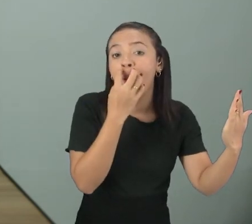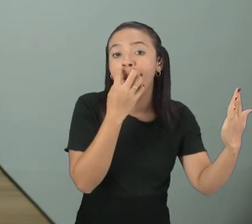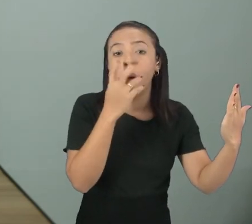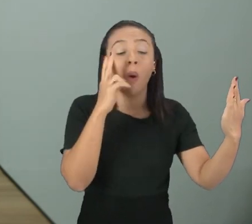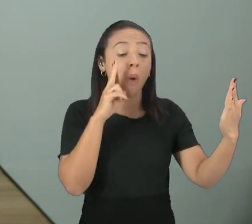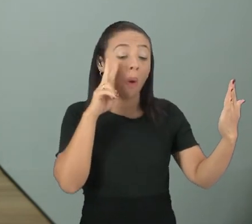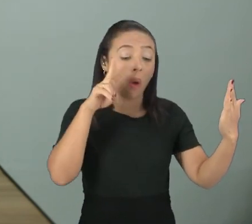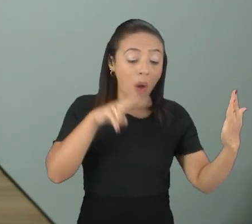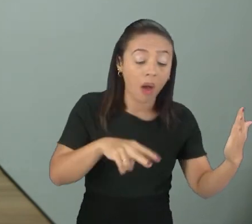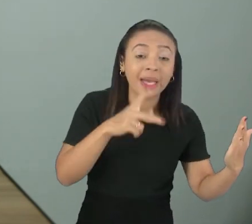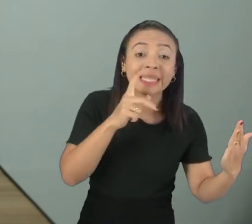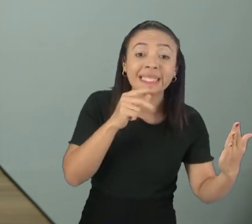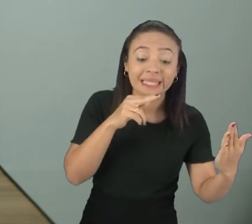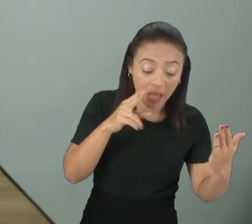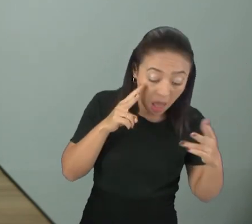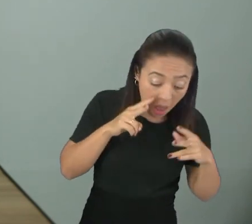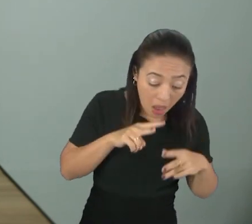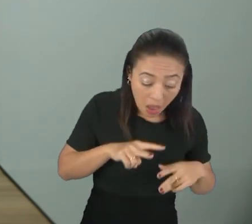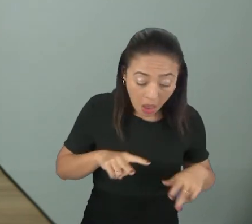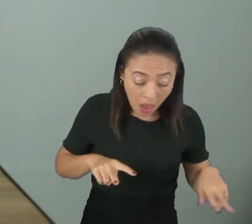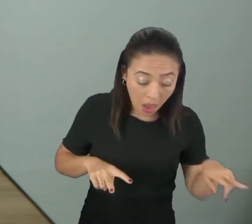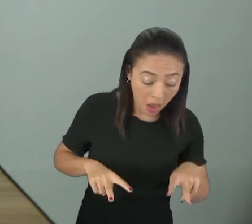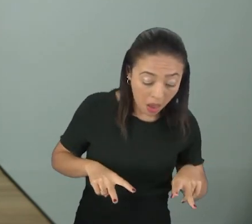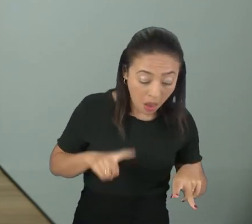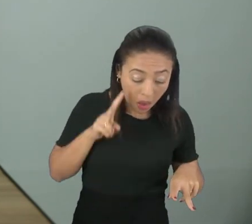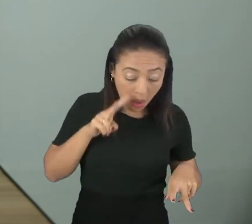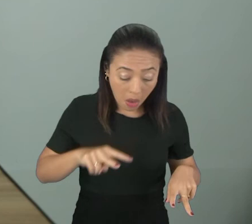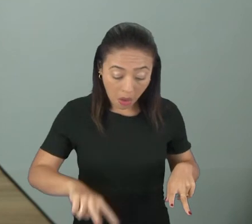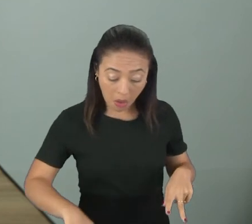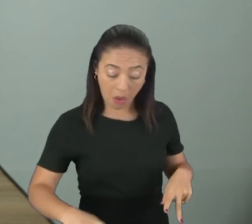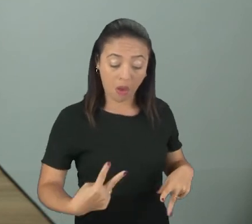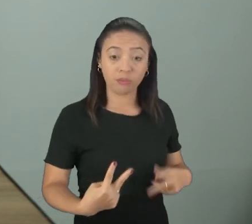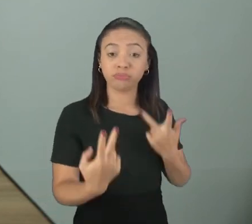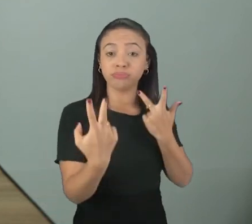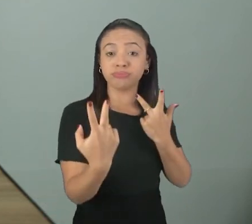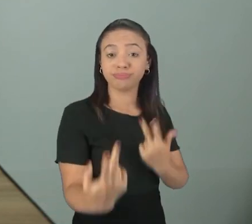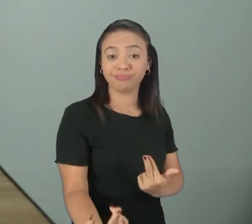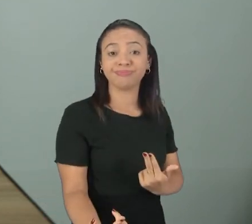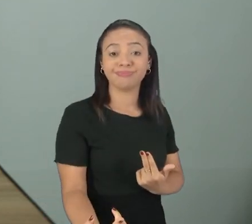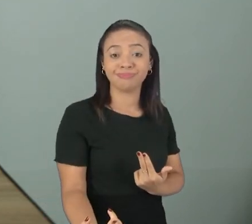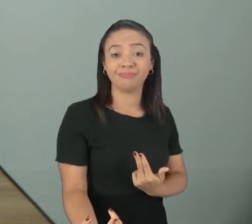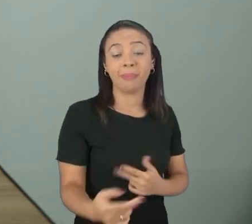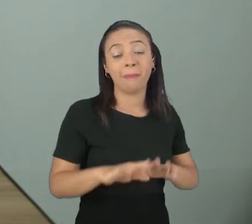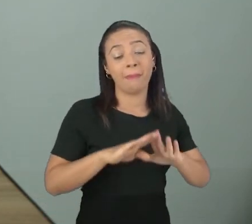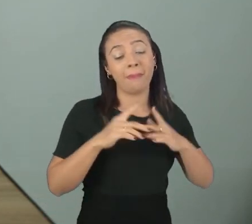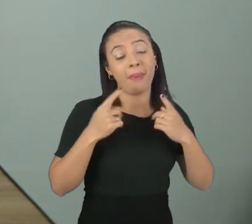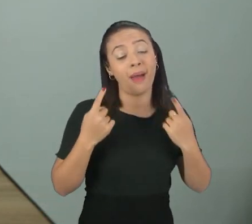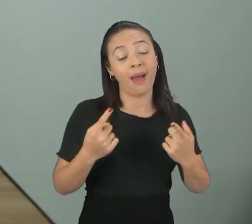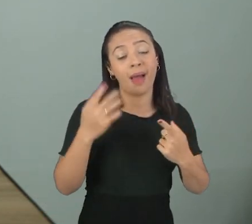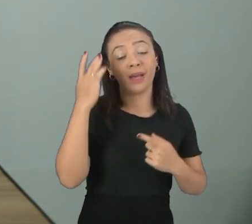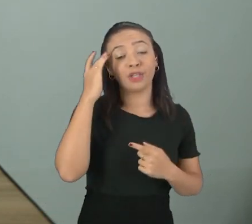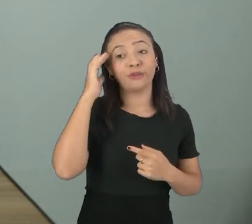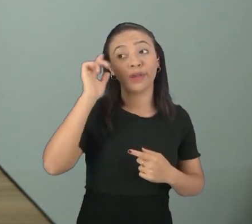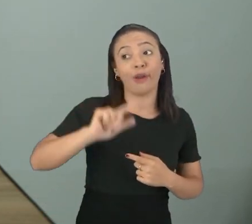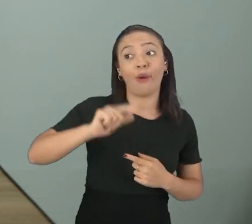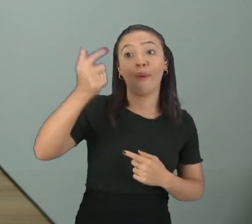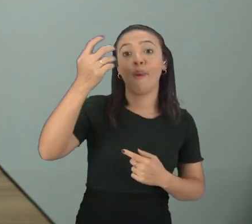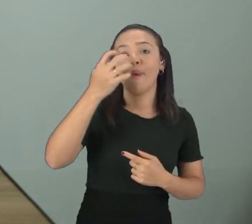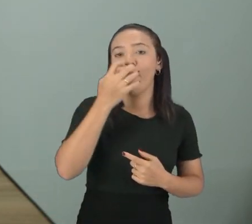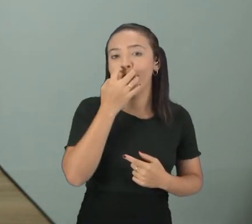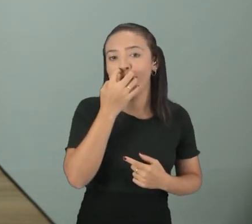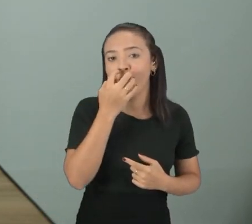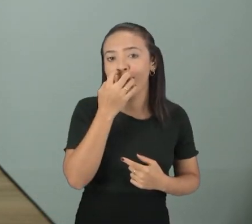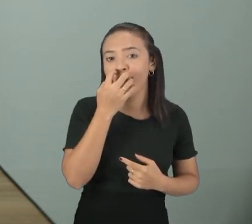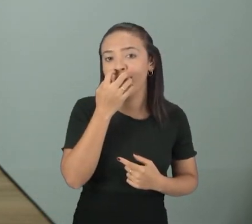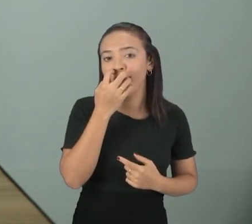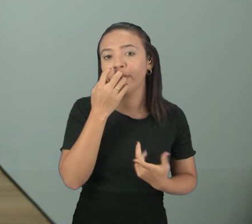água, então ele estava refletindo o próprio ele mesmo, né? Ele mesmo estava se refletindo e ele achava que o pedaço de carne era de um outro cão